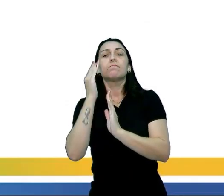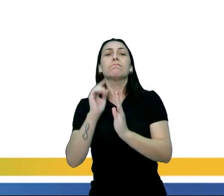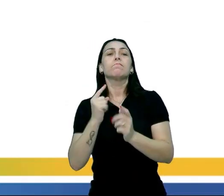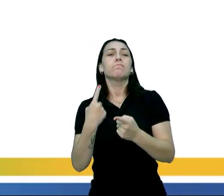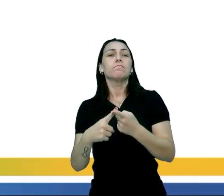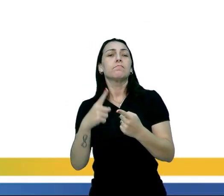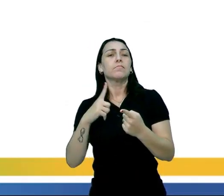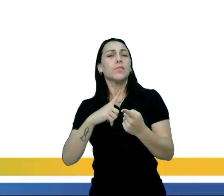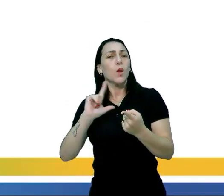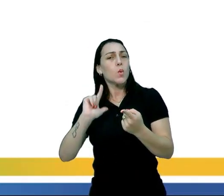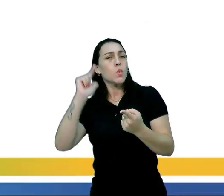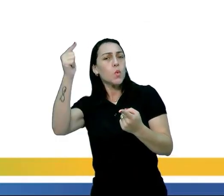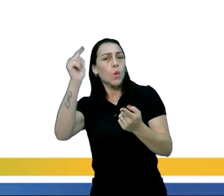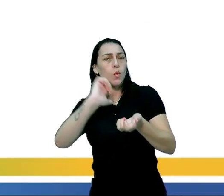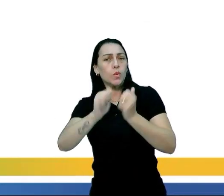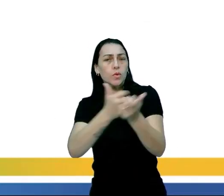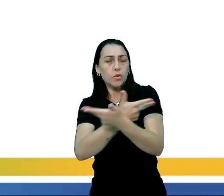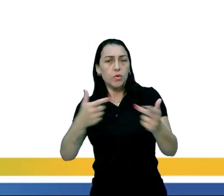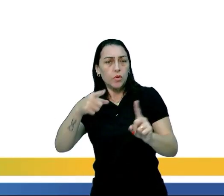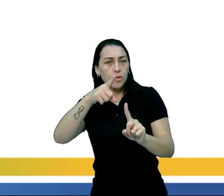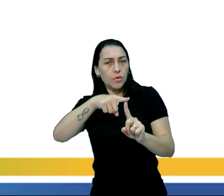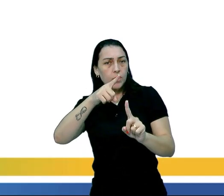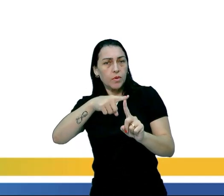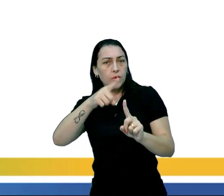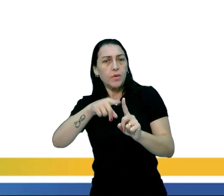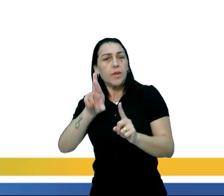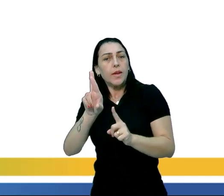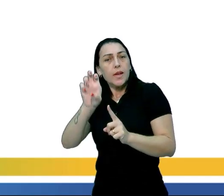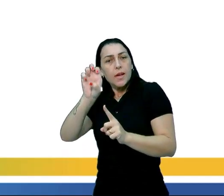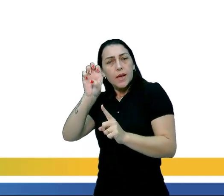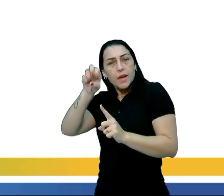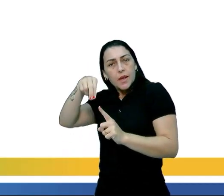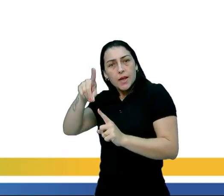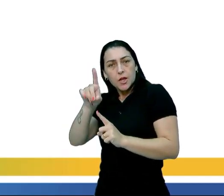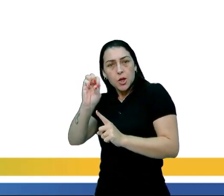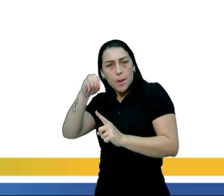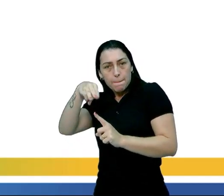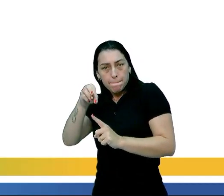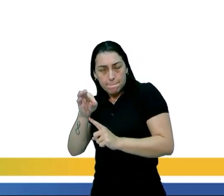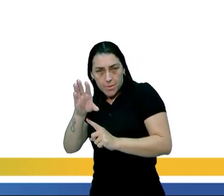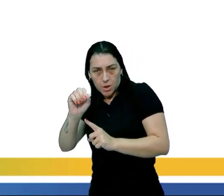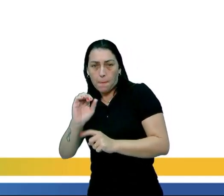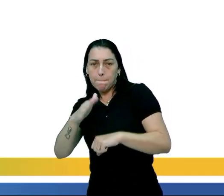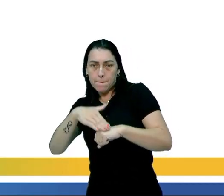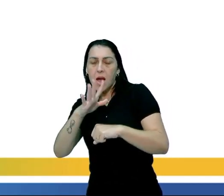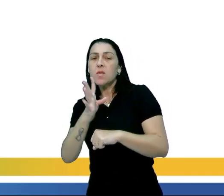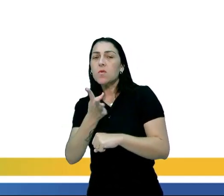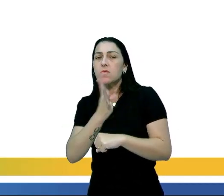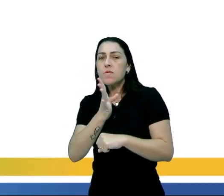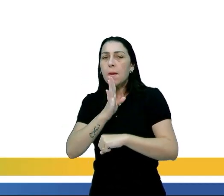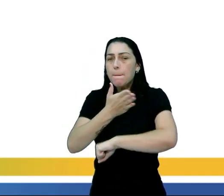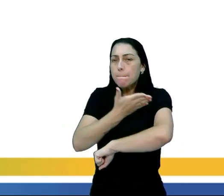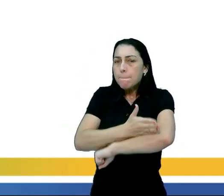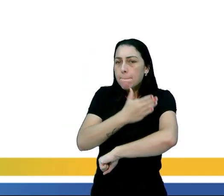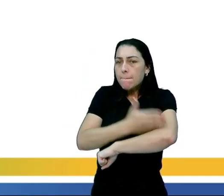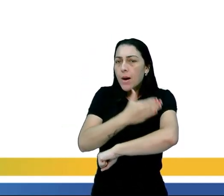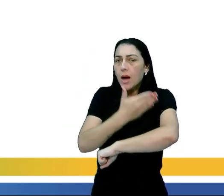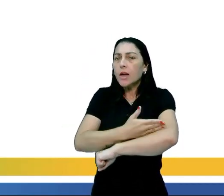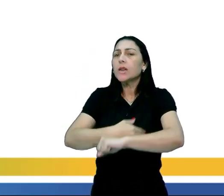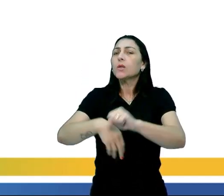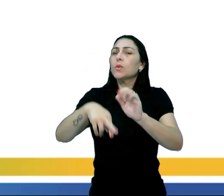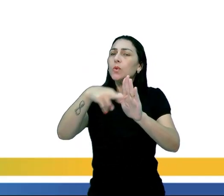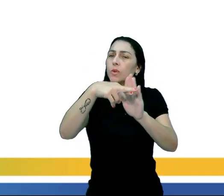porque existem outros tipos de esporte. Tem o esporte de rendimento, que acho que normalmente é o que a gente mais conhece, que é praticado segundo